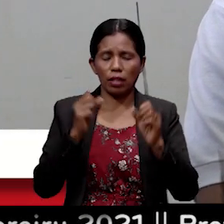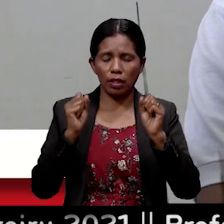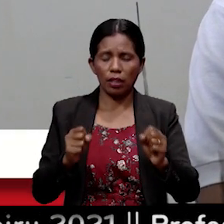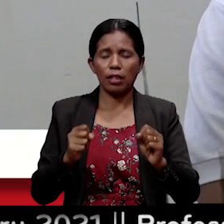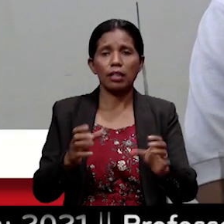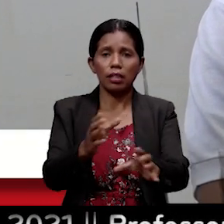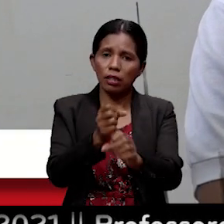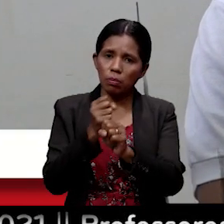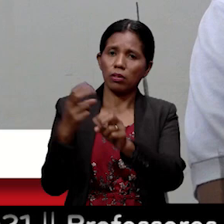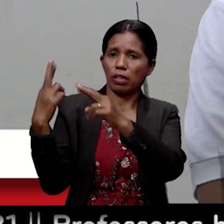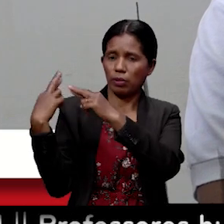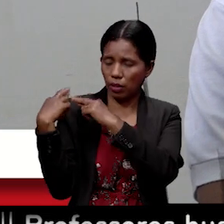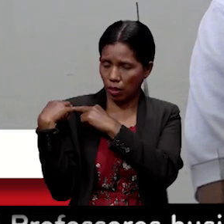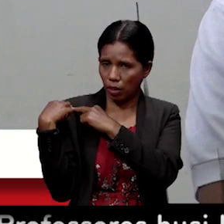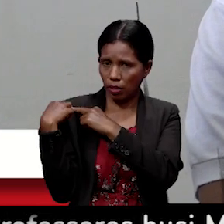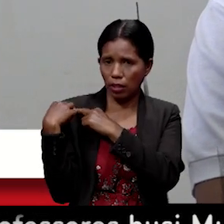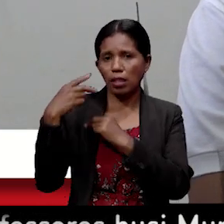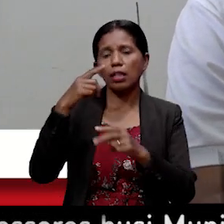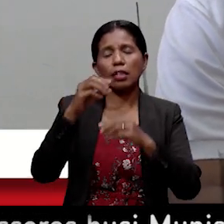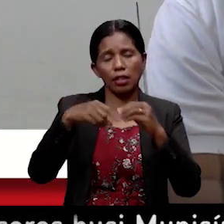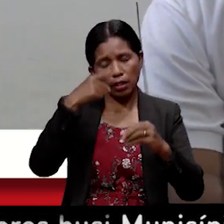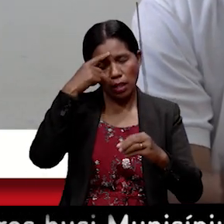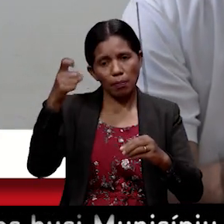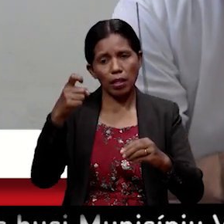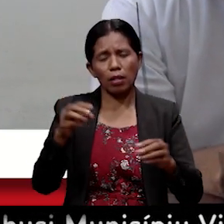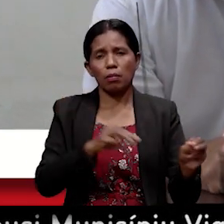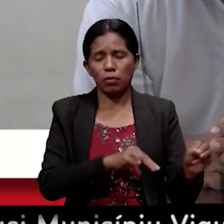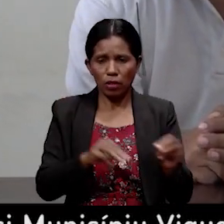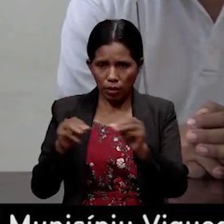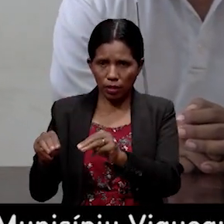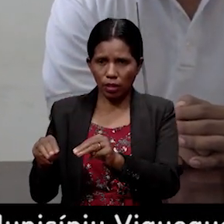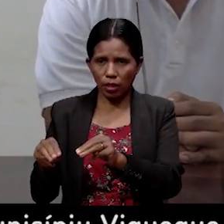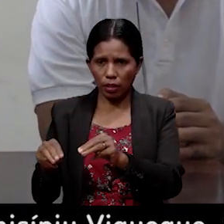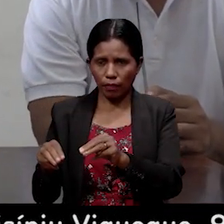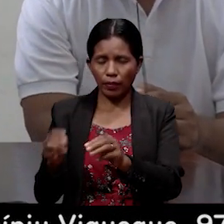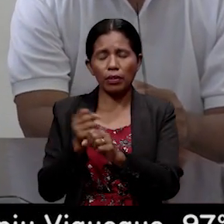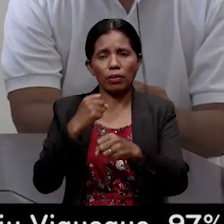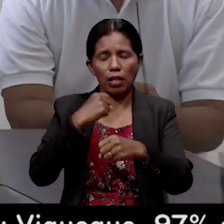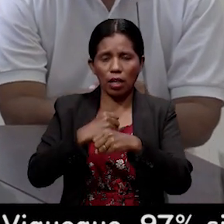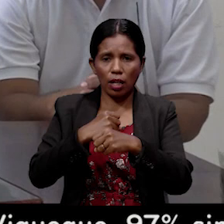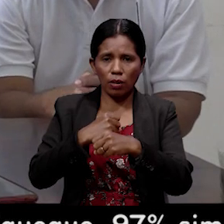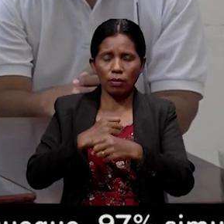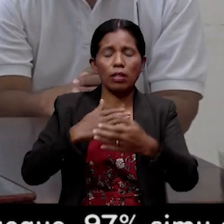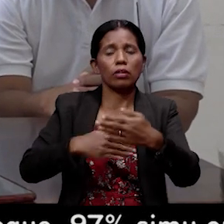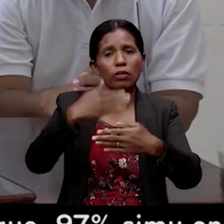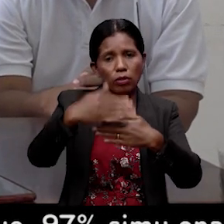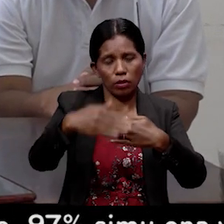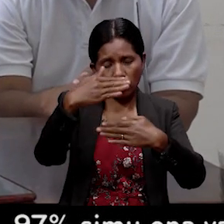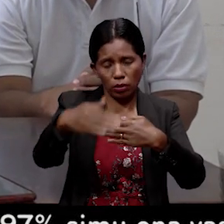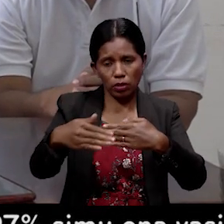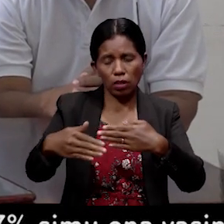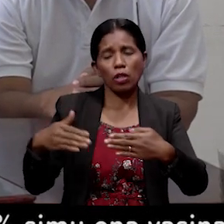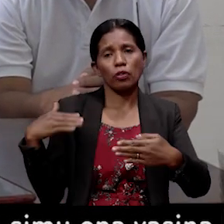responsabilidade kata. Mudança ne be maka significante para tu halo, etapa jornada fone, juventude tem que